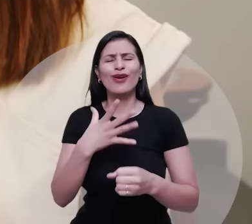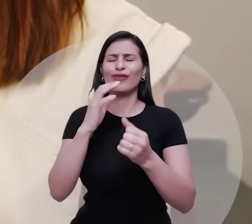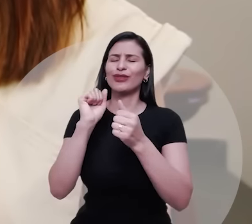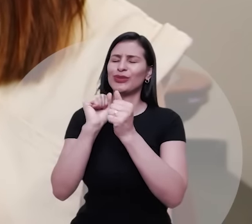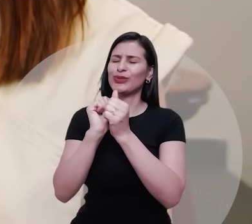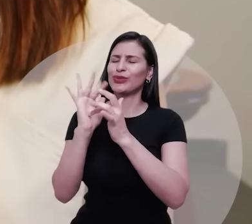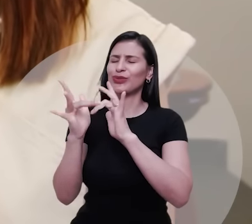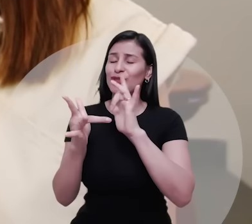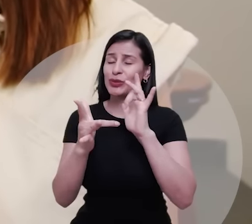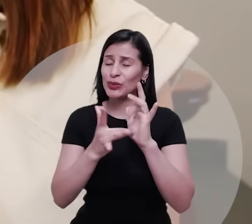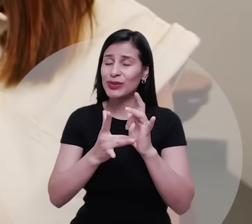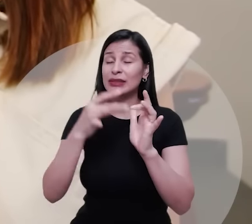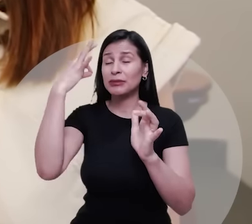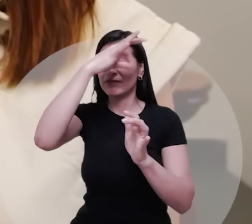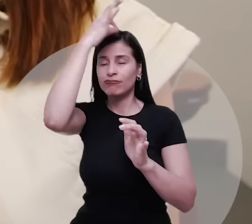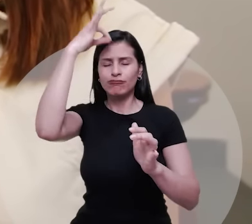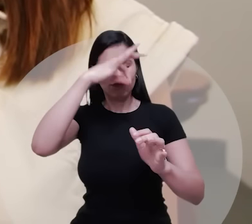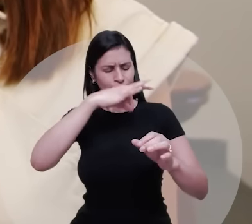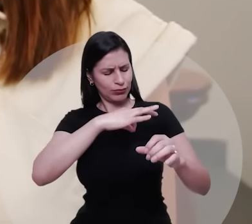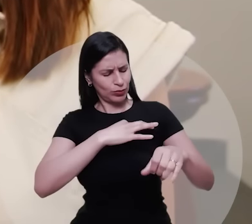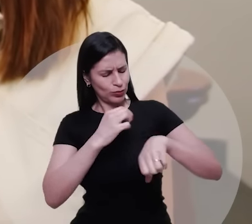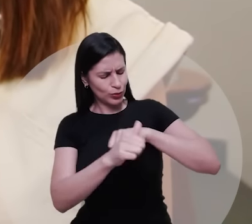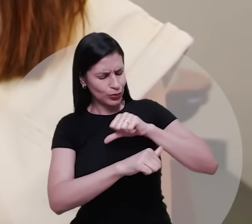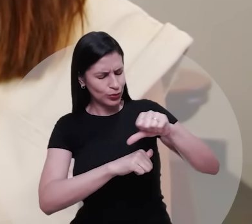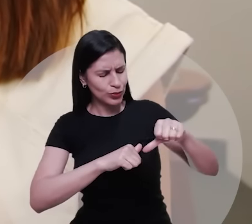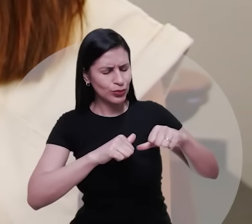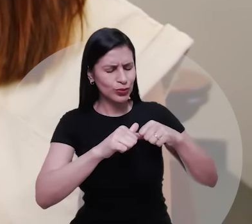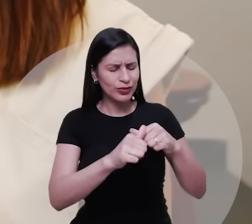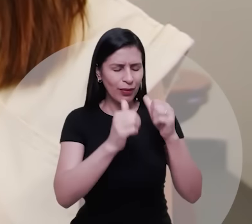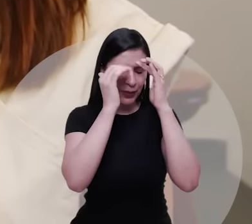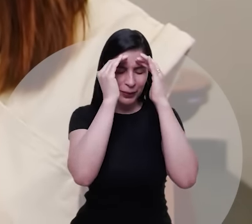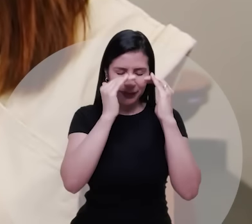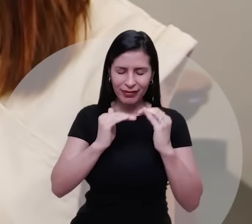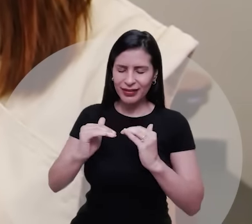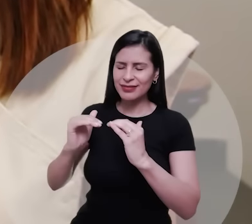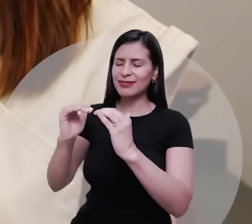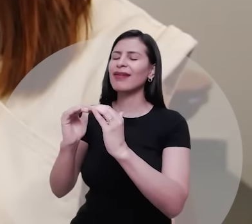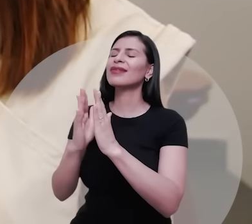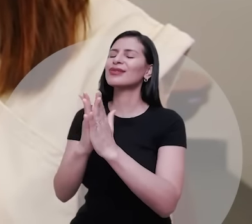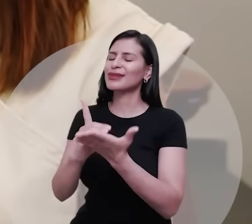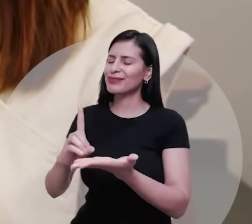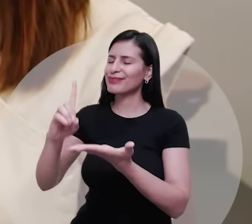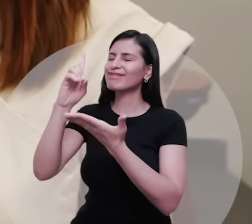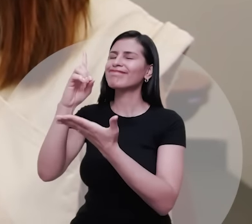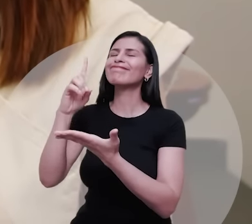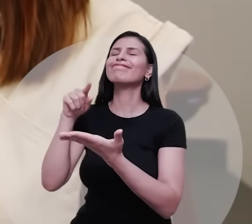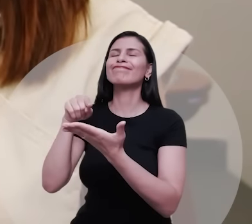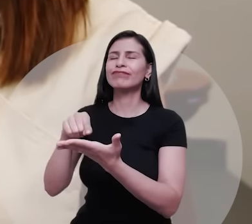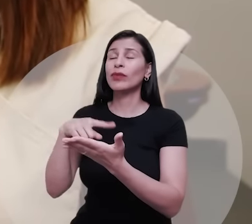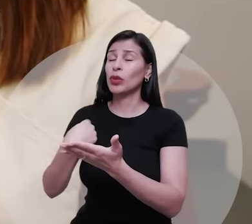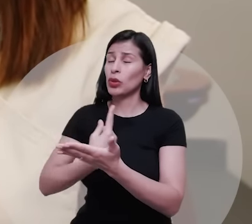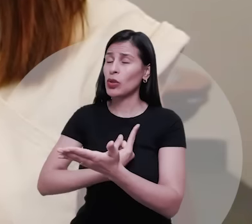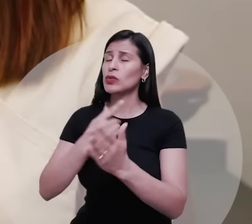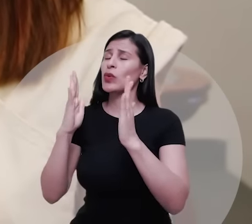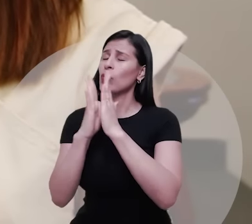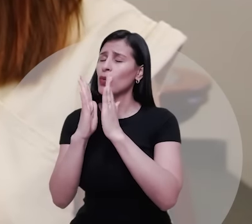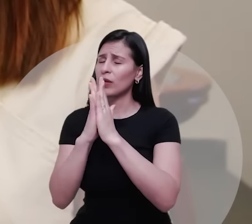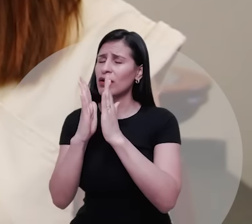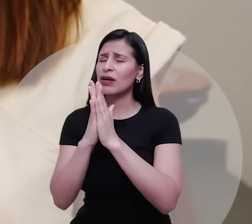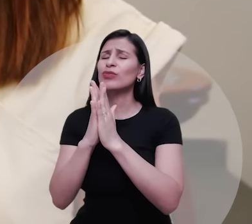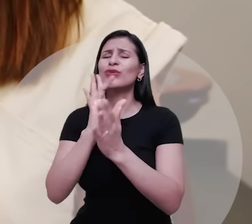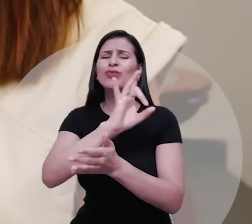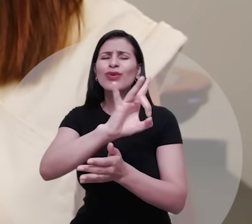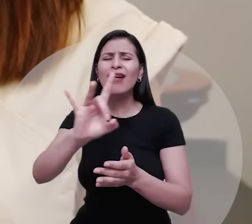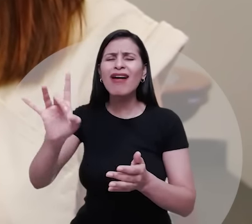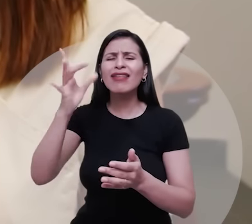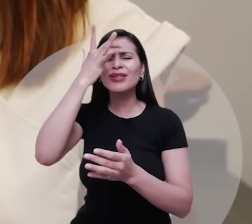Transformada pelo Espírito Santo em conformidade com a Tua Palavra. Intercedemos por cada pessoa que assiste a